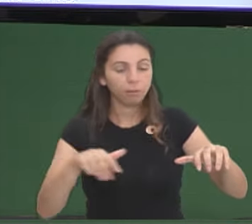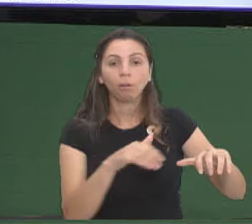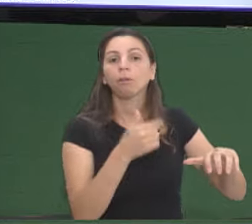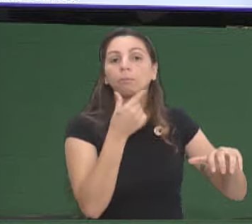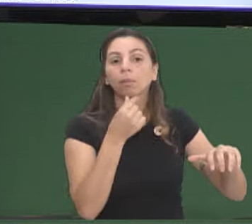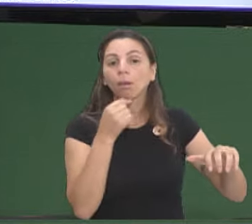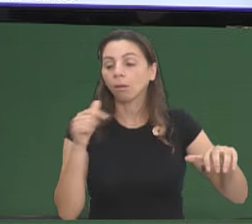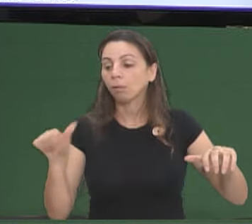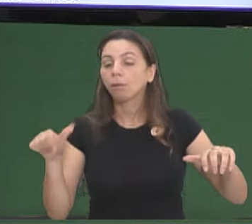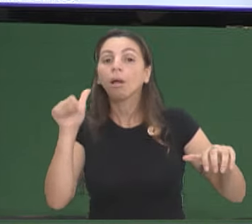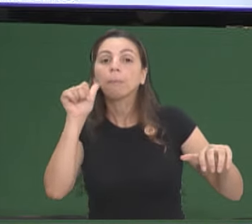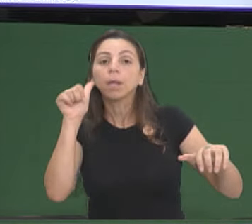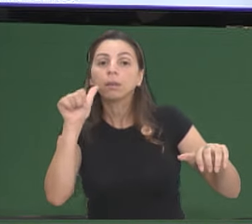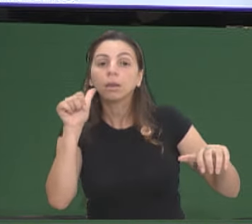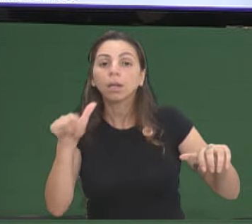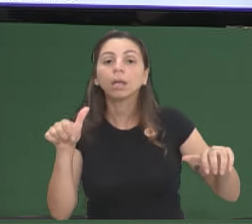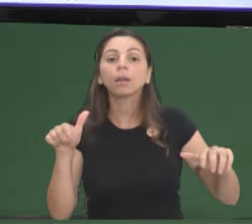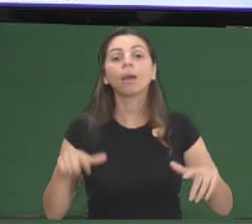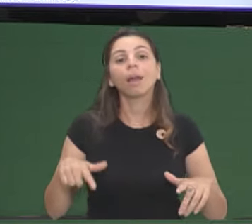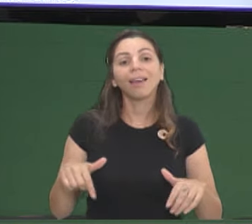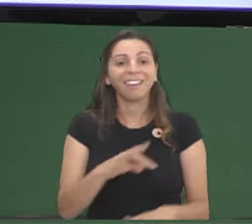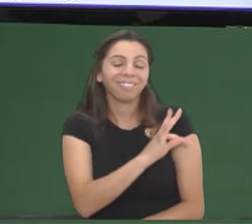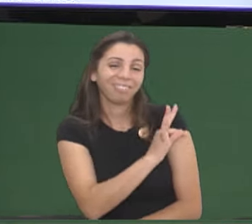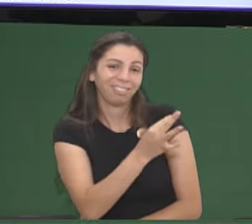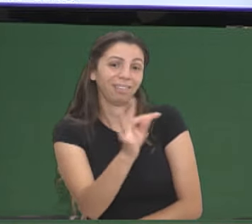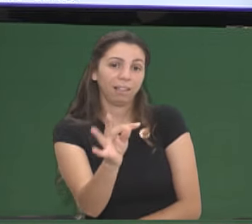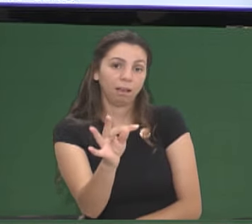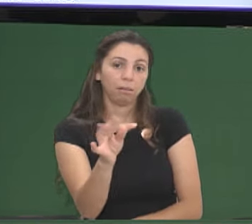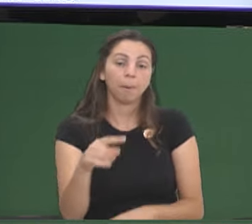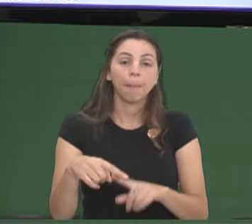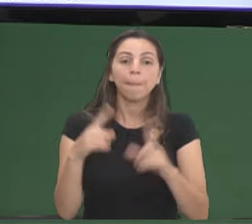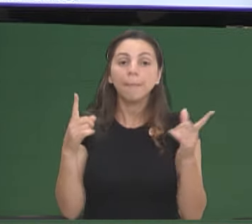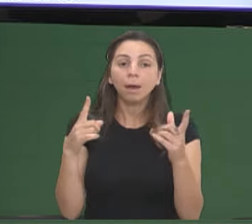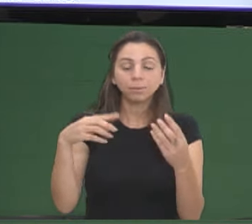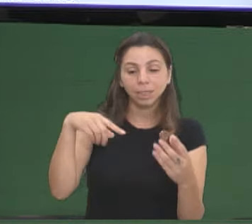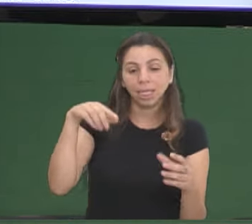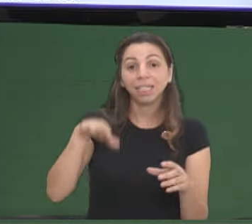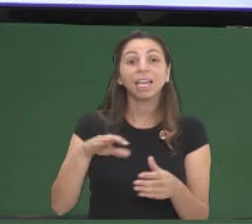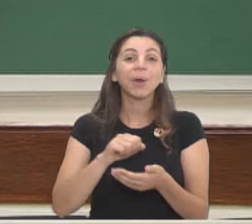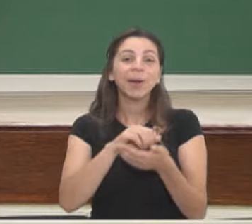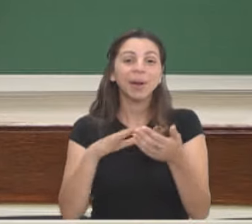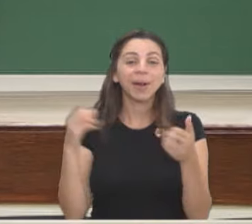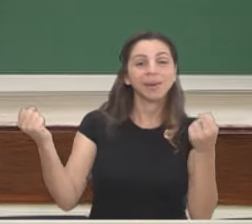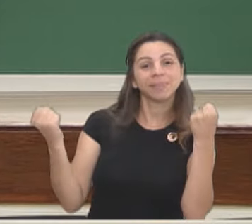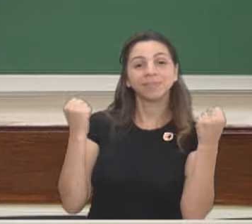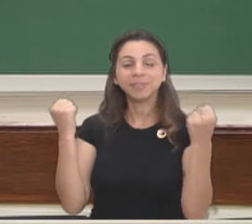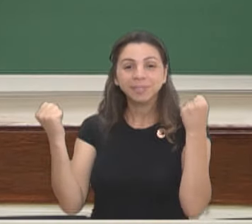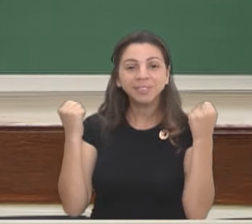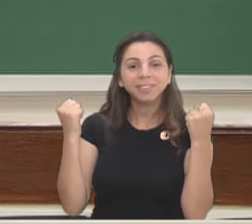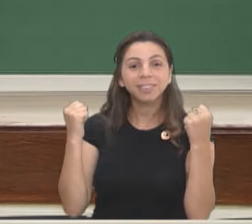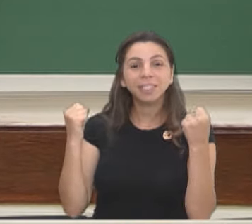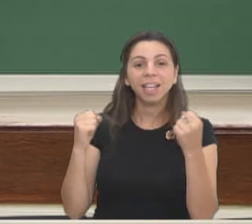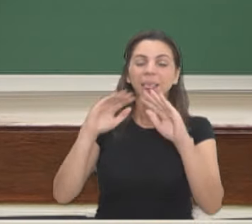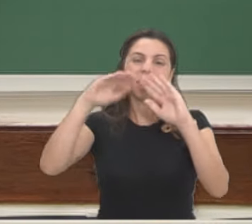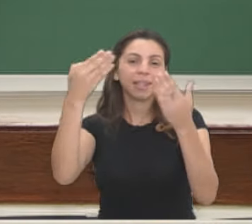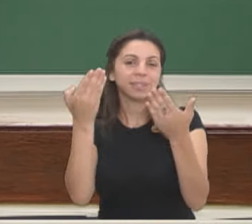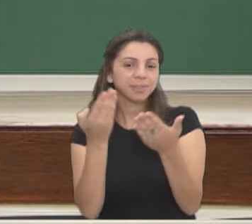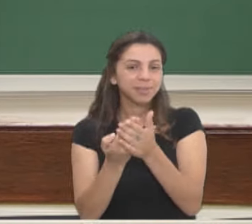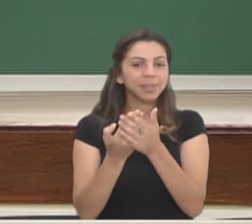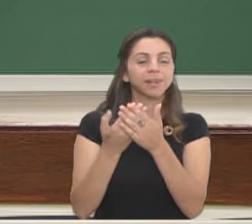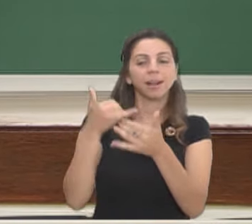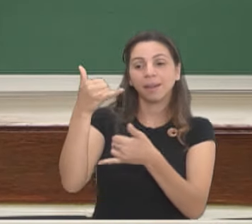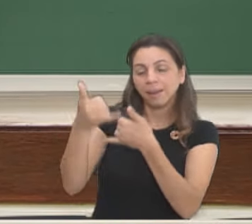assim, mais do esporte como performance. Mas aqui, como é uma atividade mais recreativa, como é escola, que